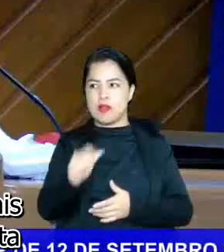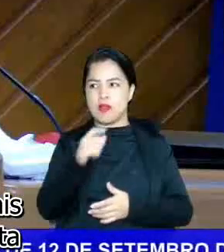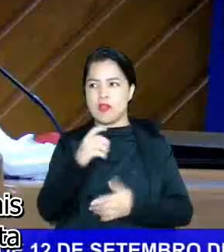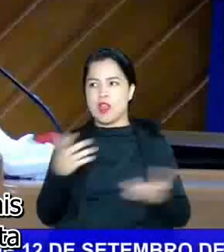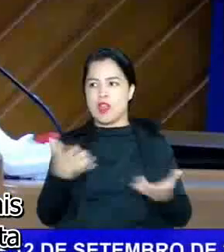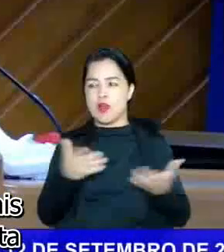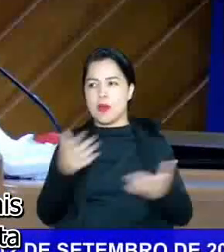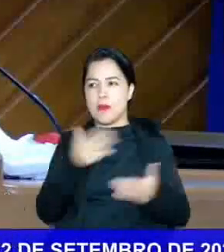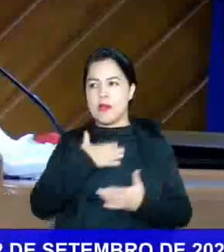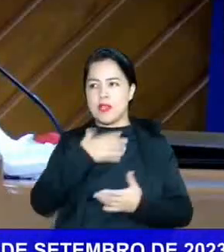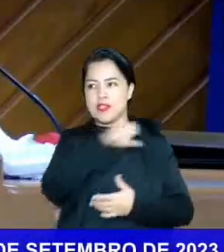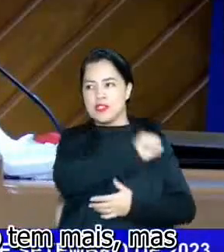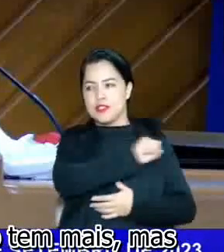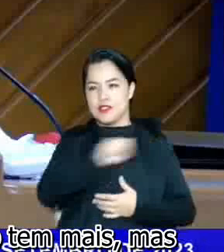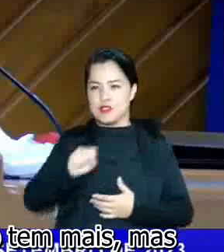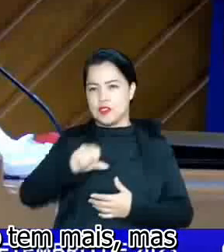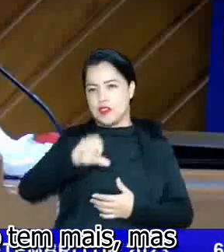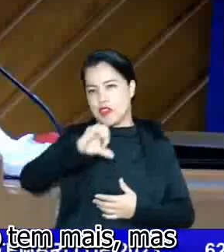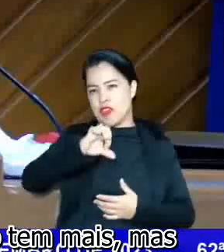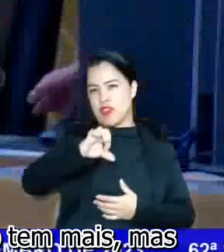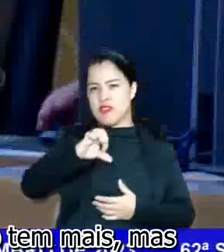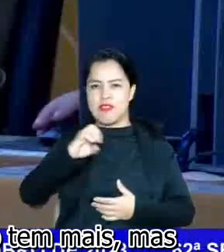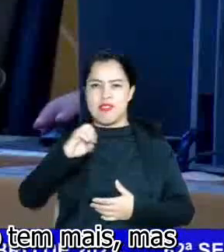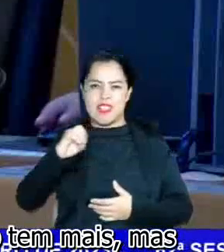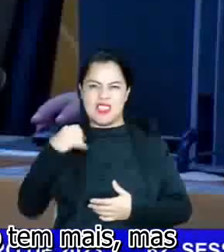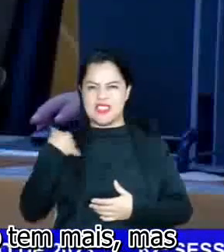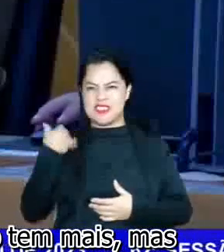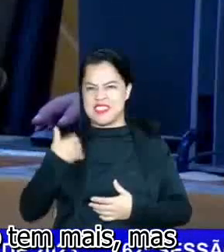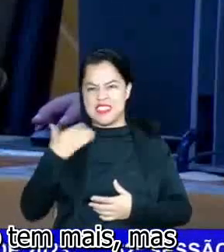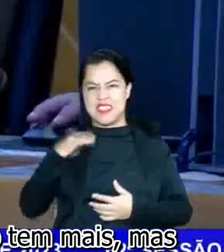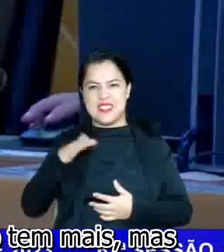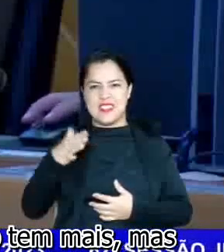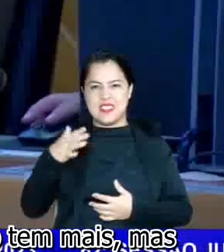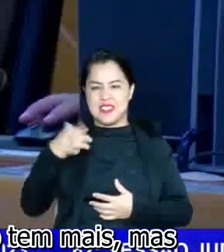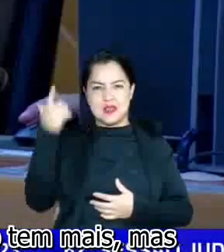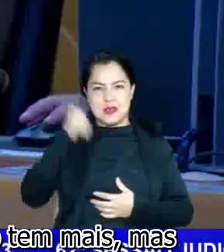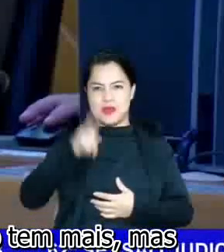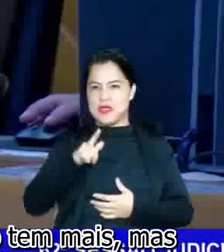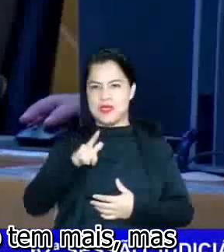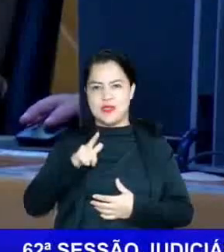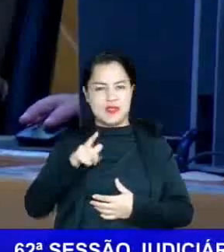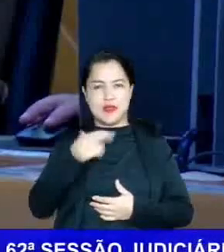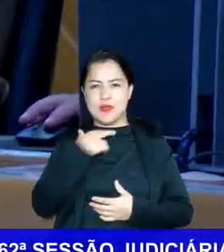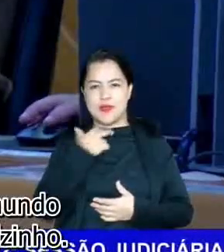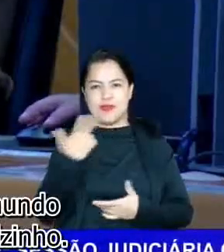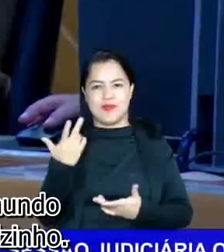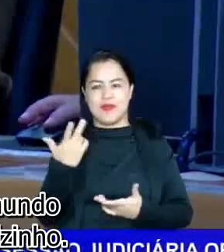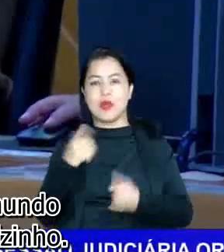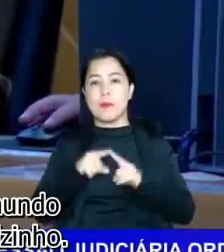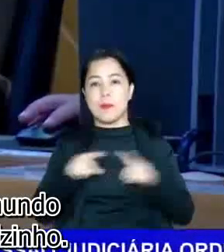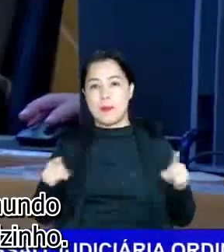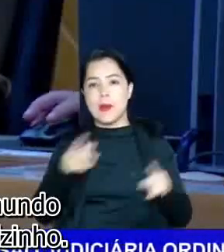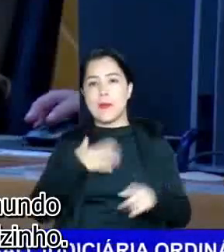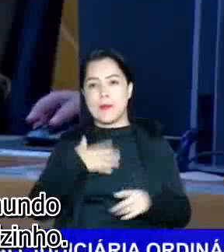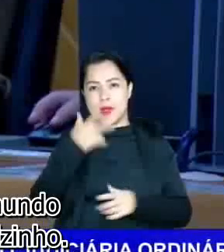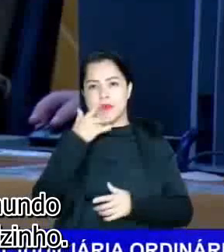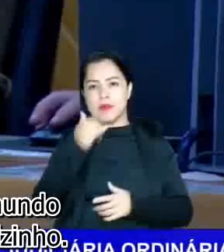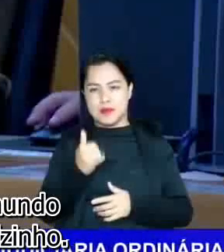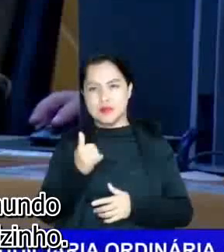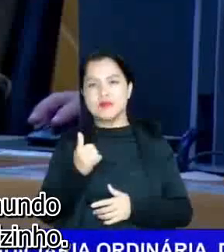Excelência, meu sogro já está com 90 e tantos anos, ele já não consegue mais, né? Não tem mais. Mas meu pai tem